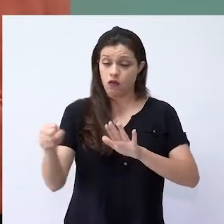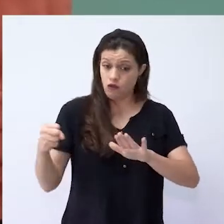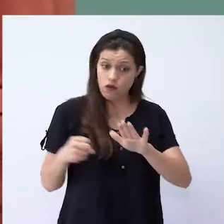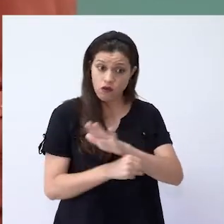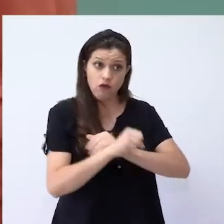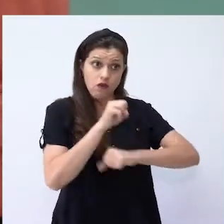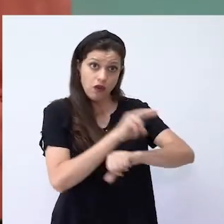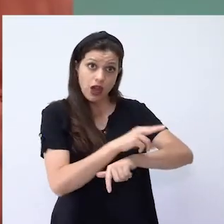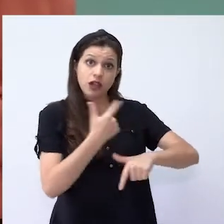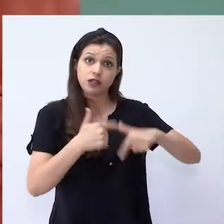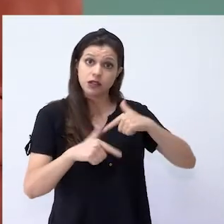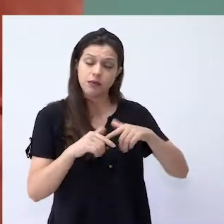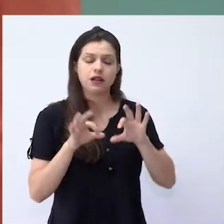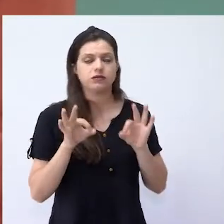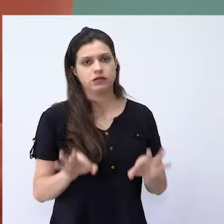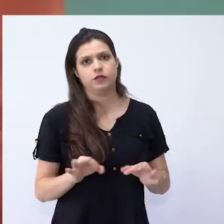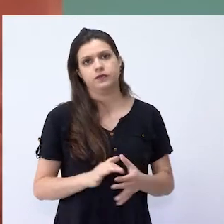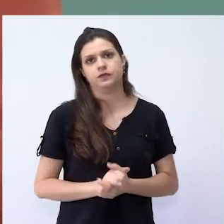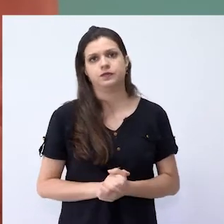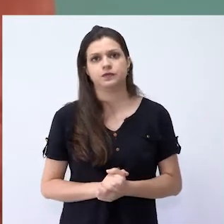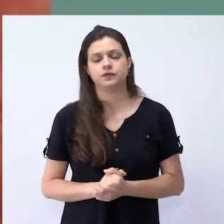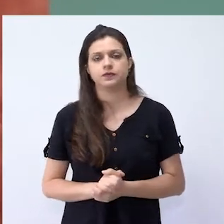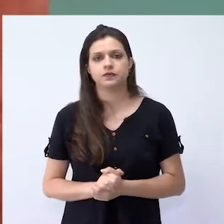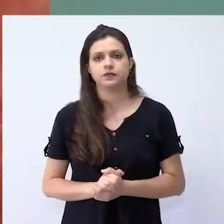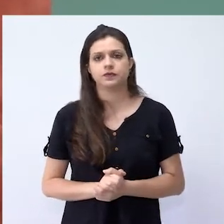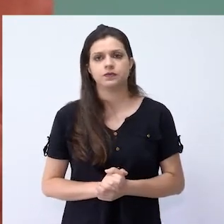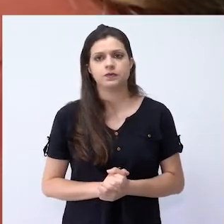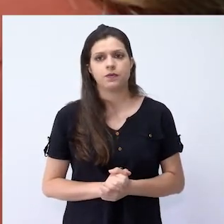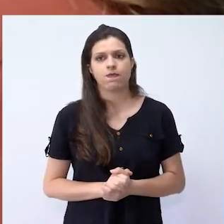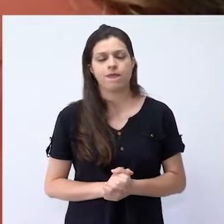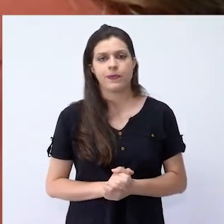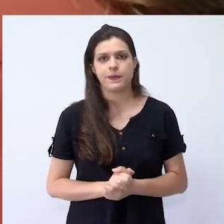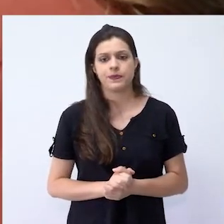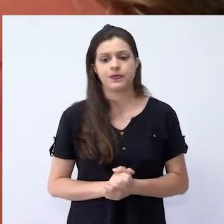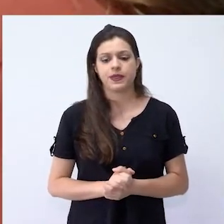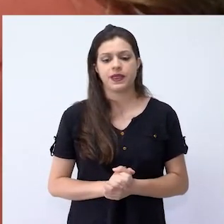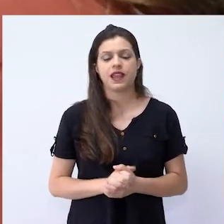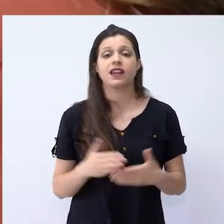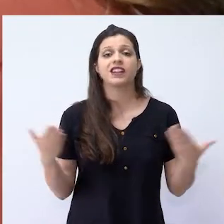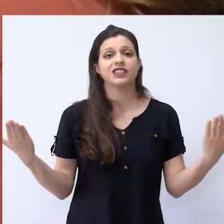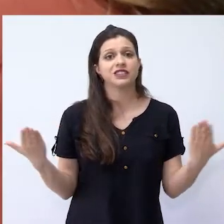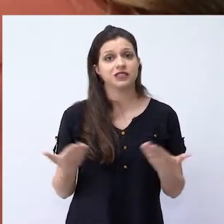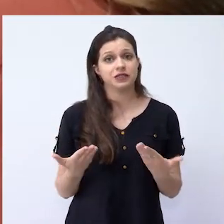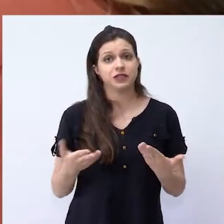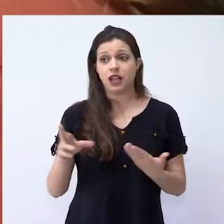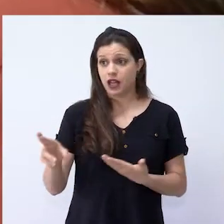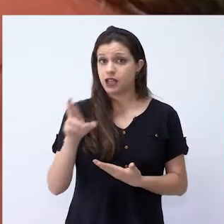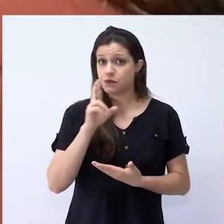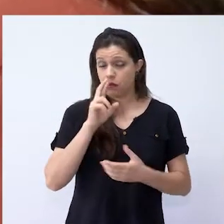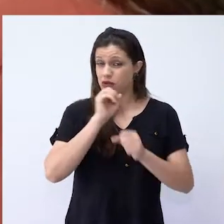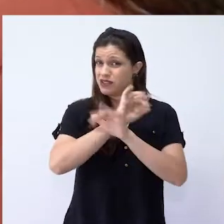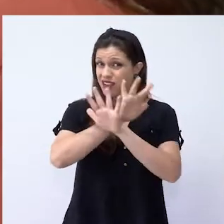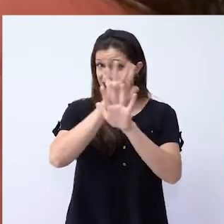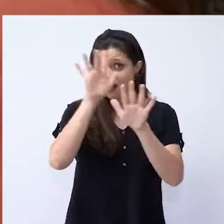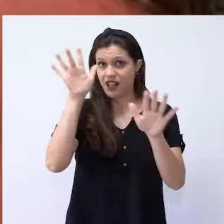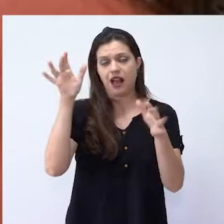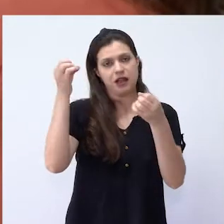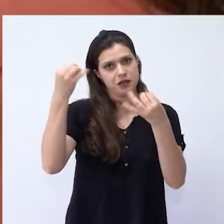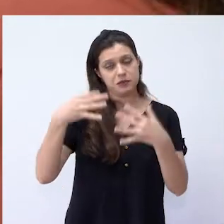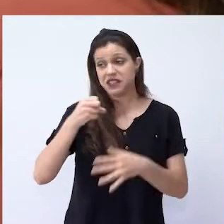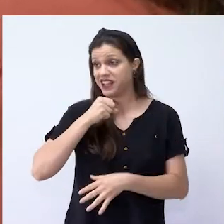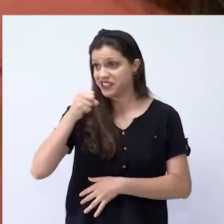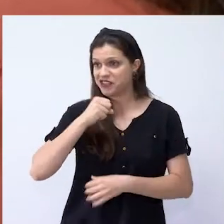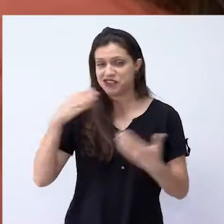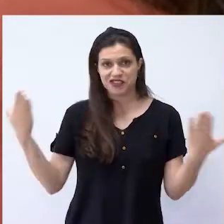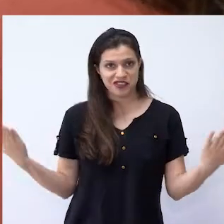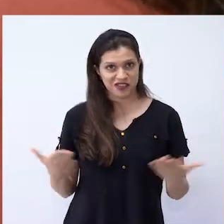quando for para entrar no mercado de trabalho da forma correta. Perfeitamente. A gente acabou de ouvir a resposta de uma forma muito